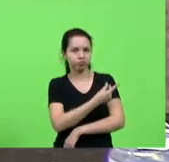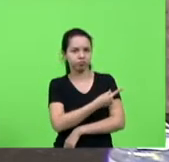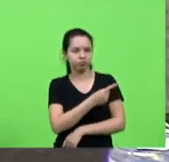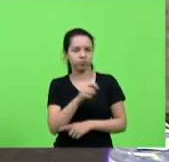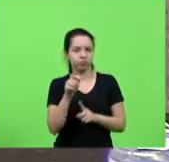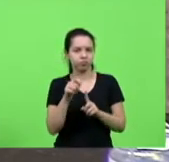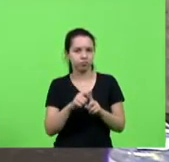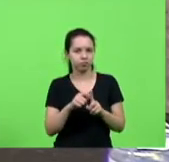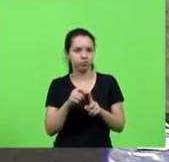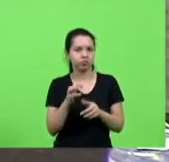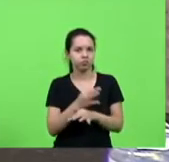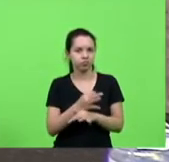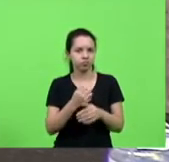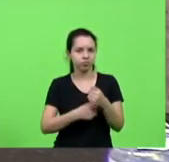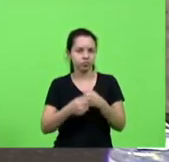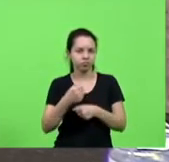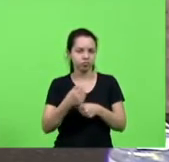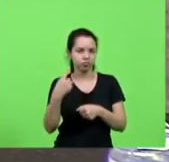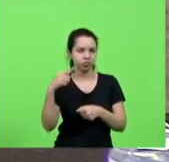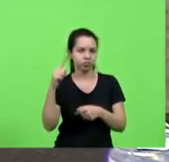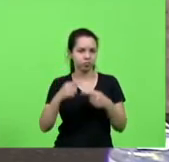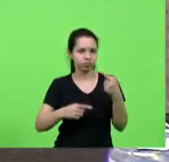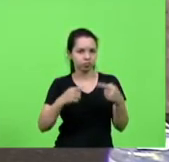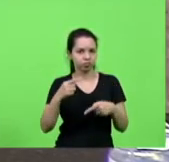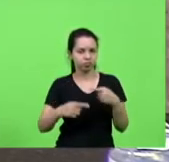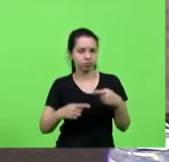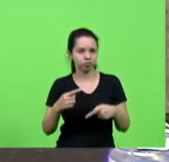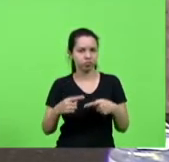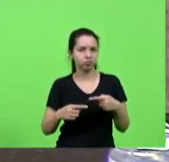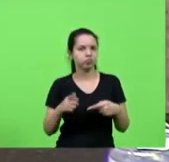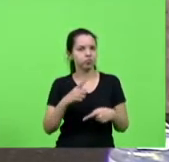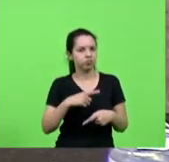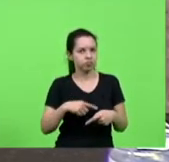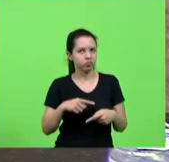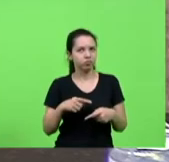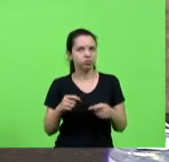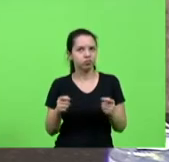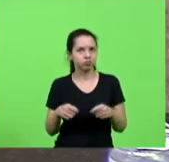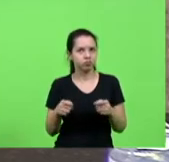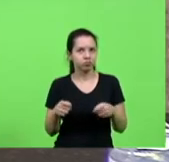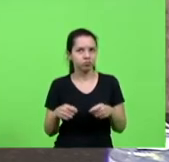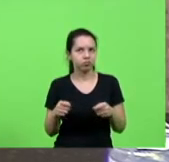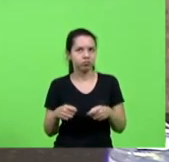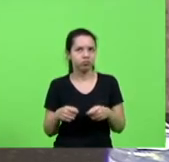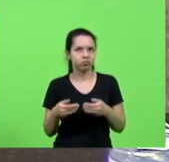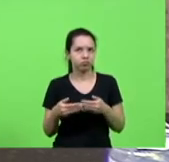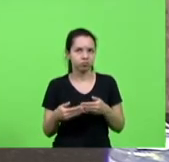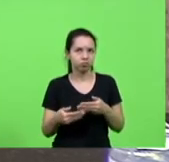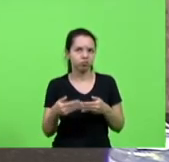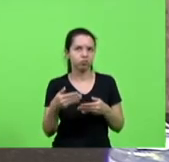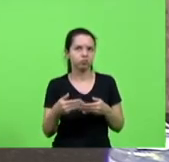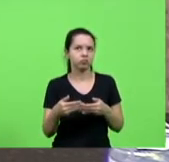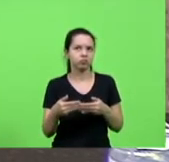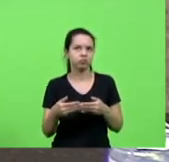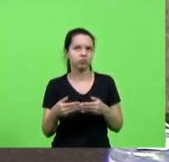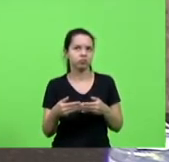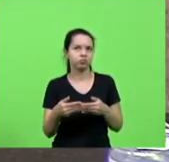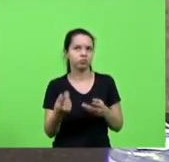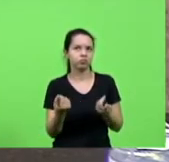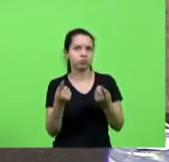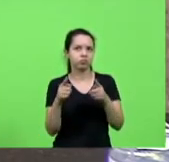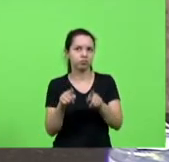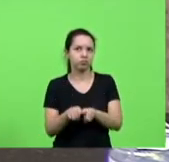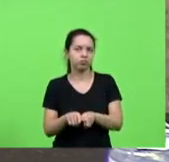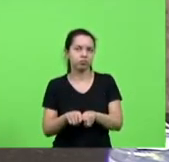nós discutimos isso. Tivemos uma possibilidade muito, muito, muito factível de termos a parceria da